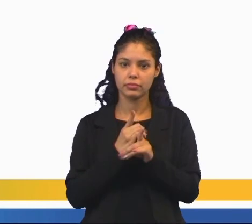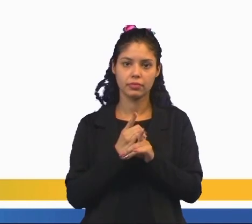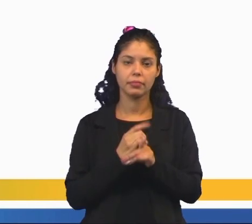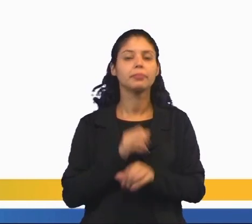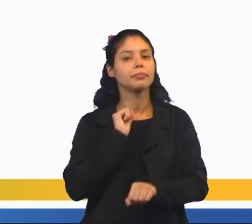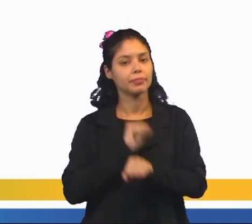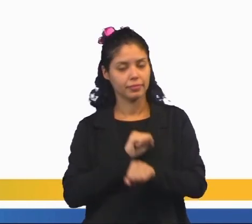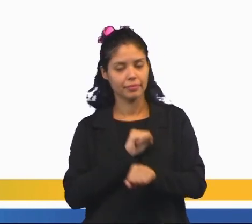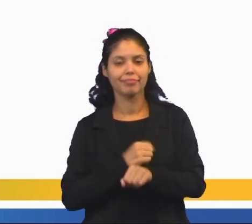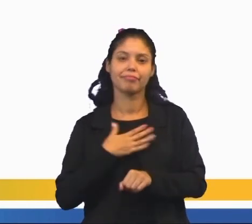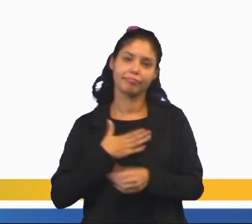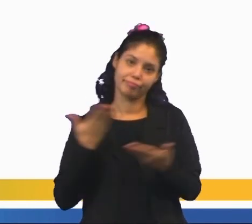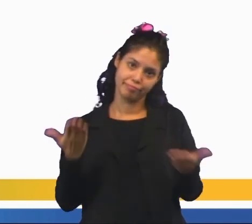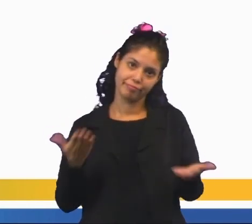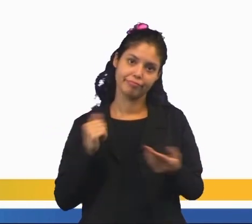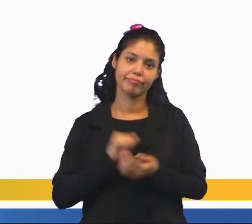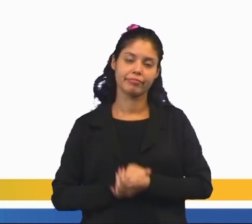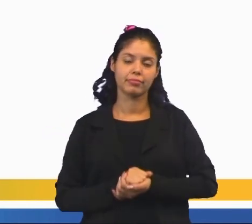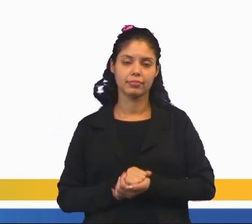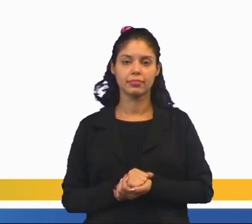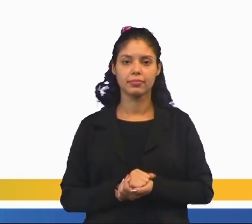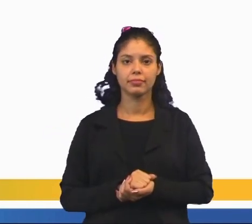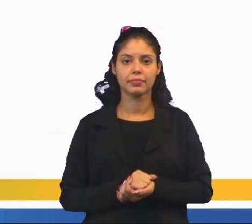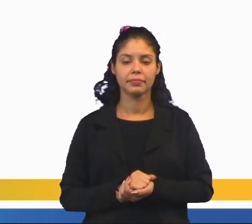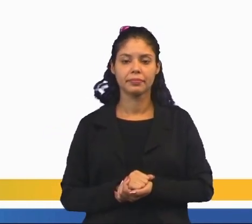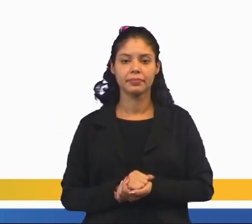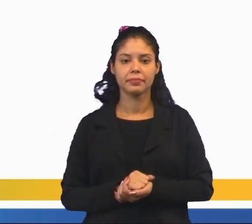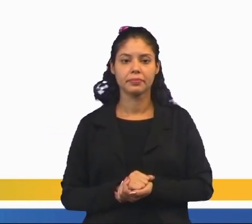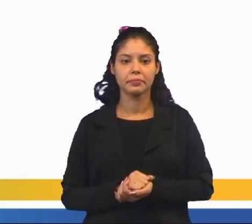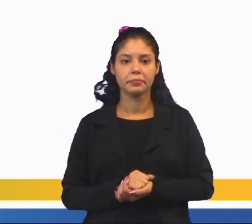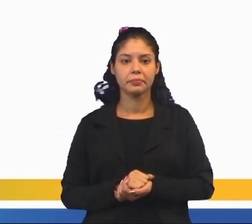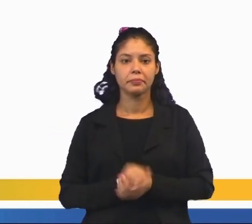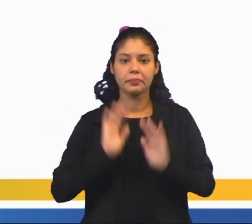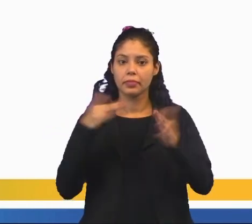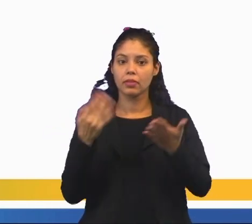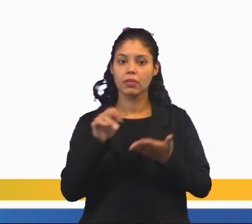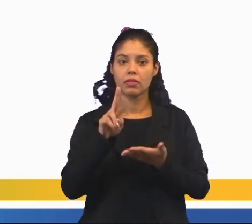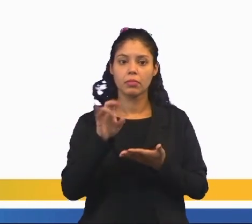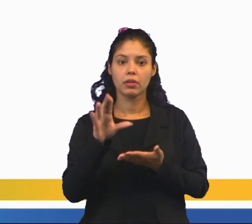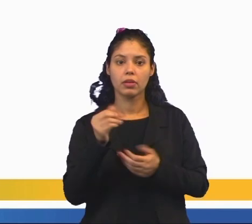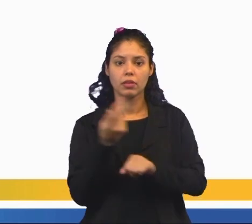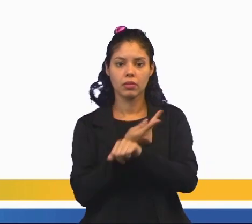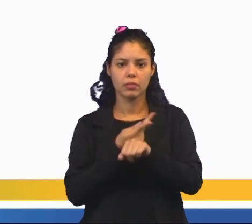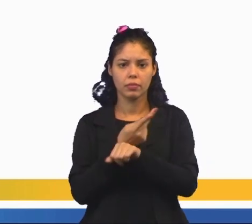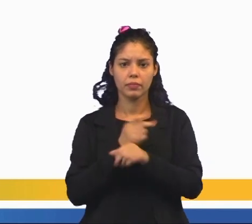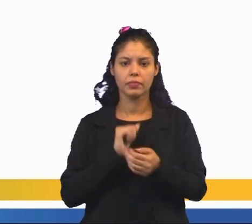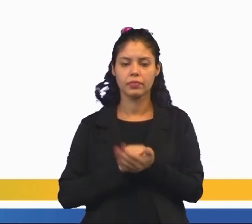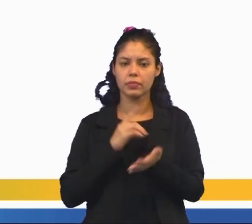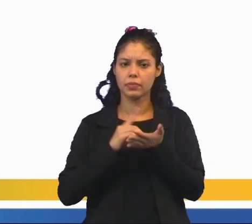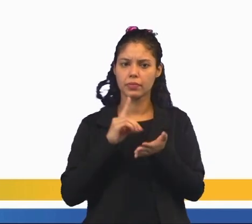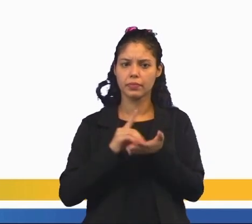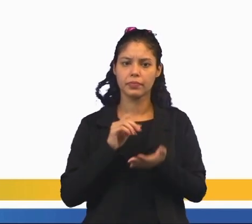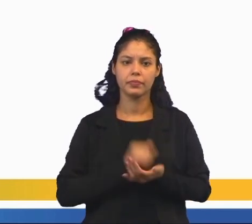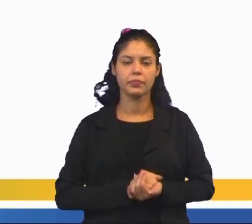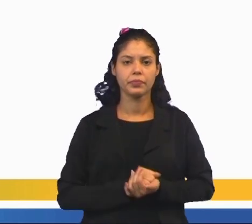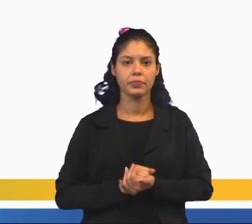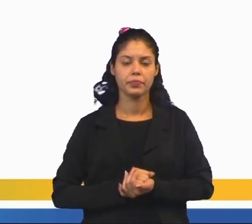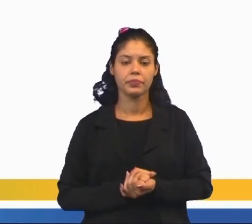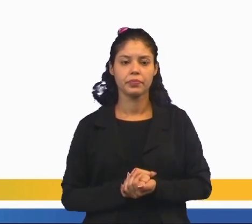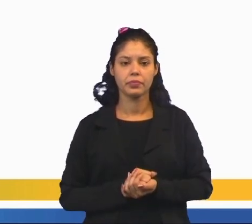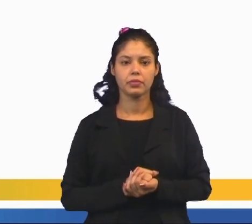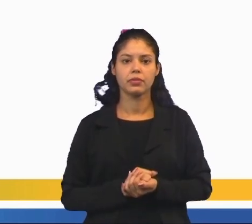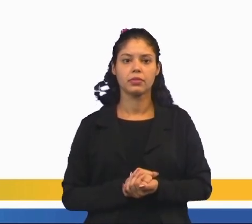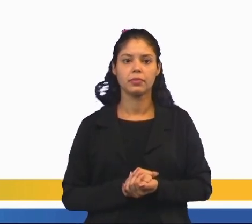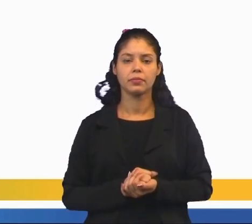encontrou o significado como esperava, né? Quais verbetes Mafalda procurava no dicionário?